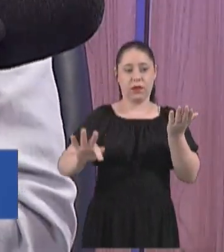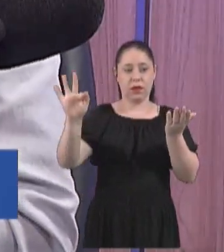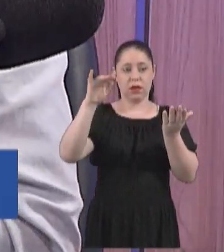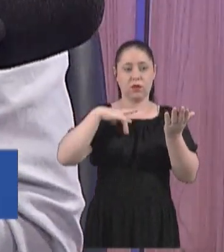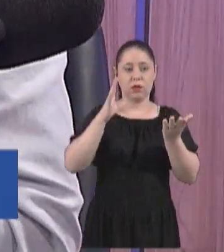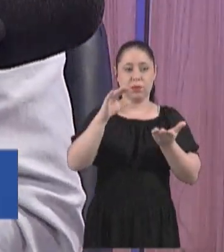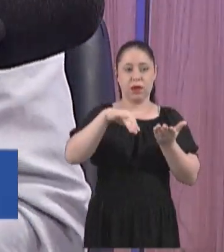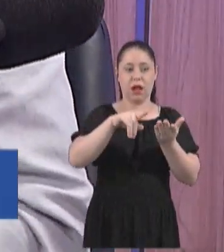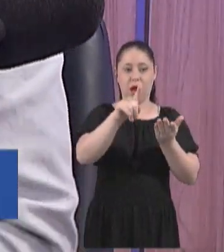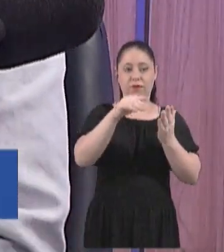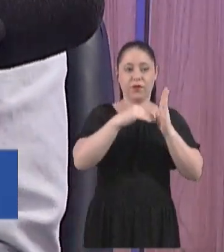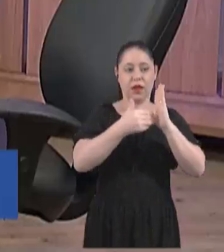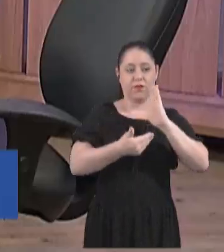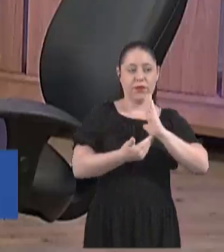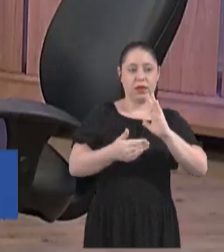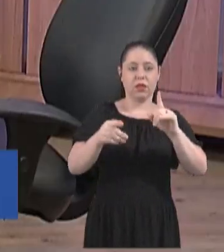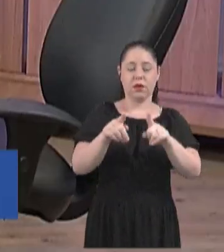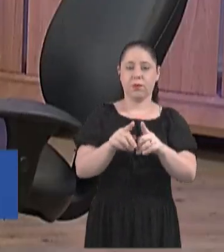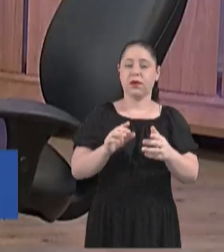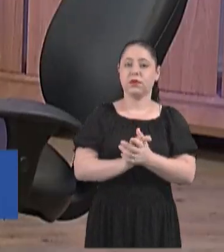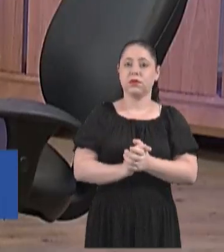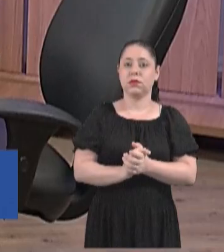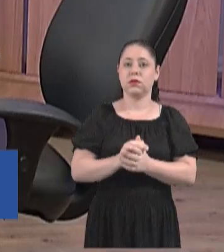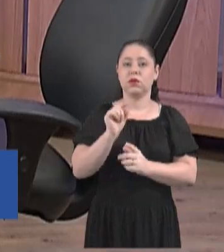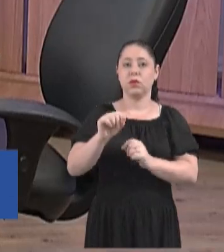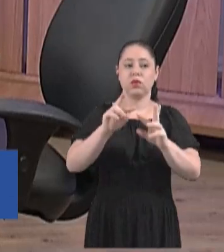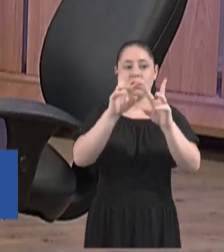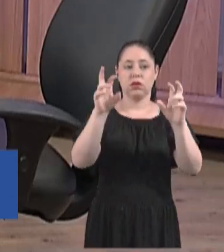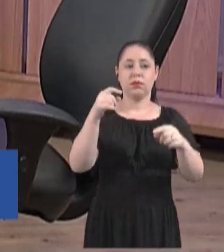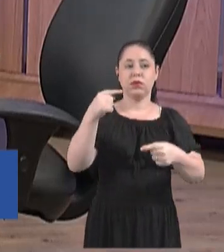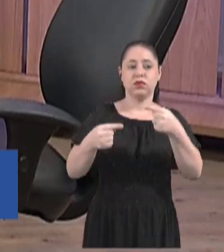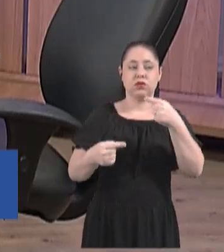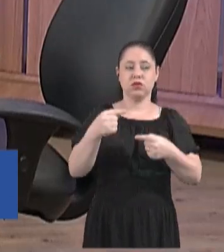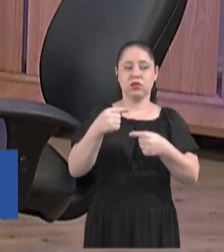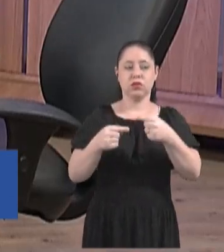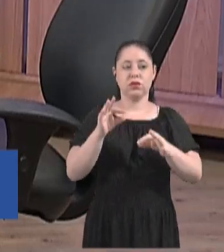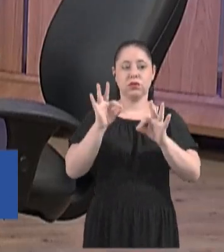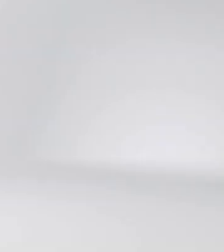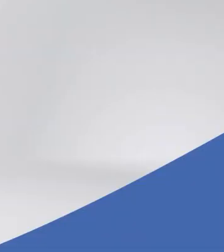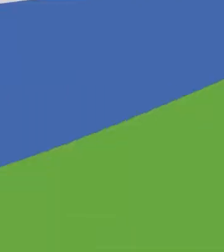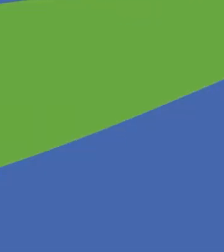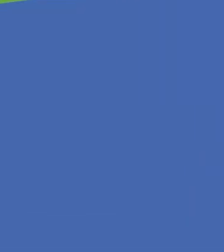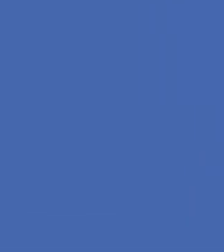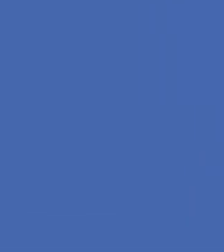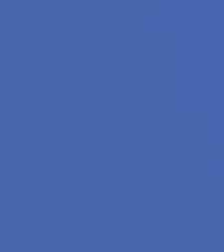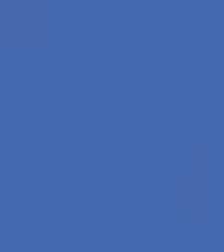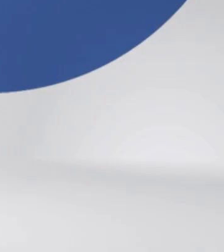Congresso Nacional, para que os temas sejam um tema de debate no Legislativo Federal.